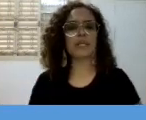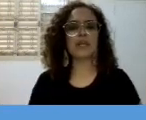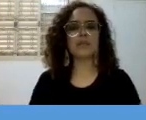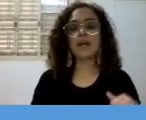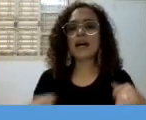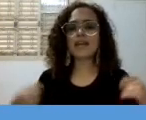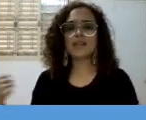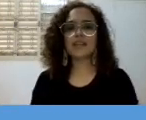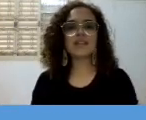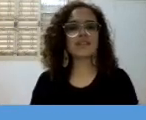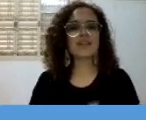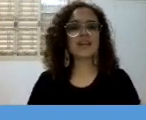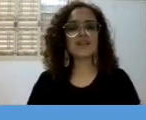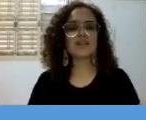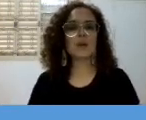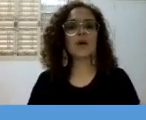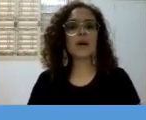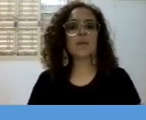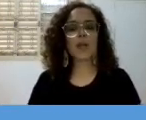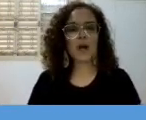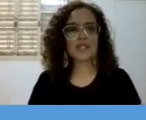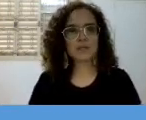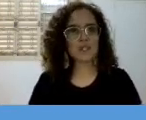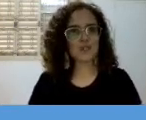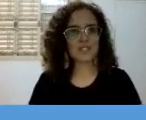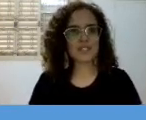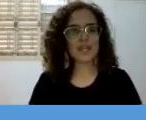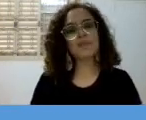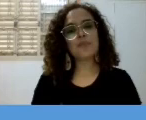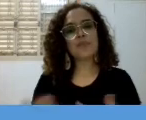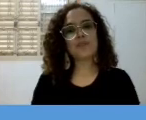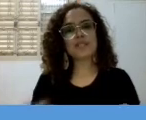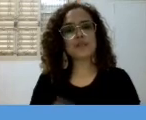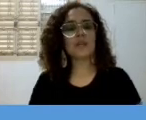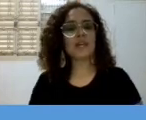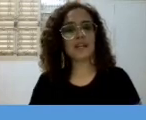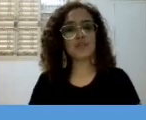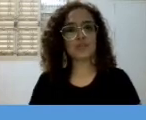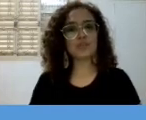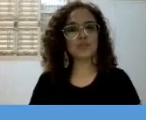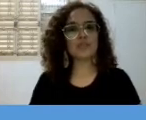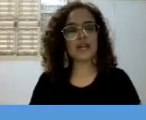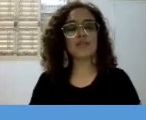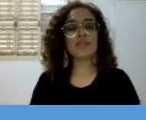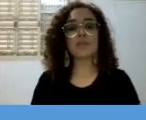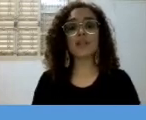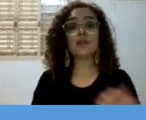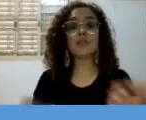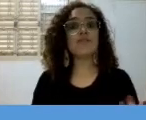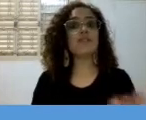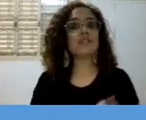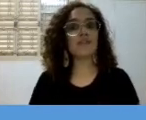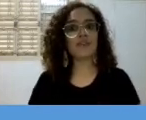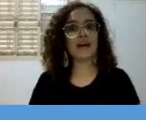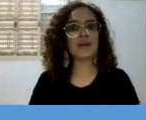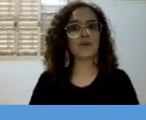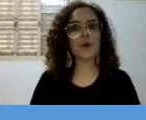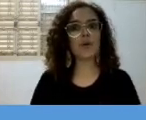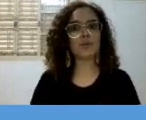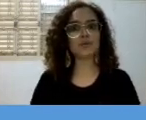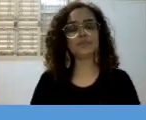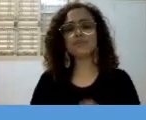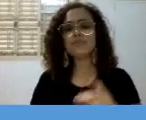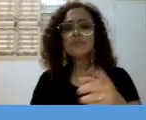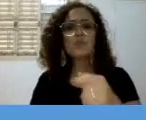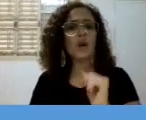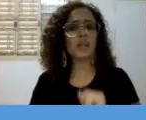sua prima, as crianças aí que estão próximas de você, para vocês brincarem juntos, né? Vocês podem, inclusive, desafiar um